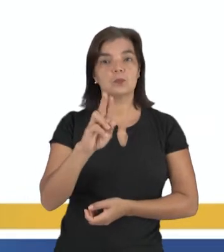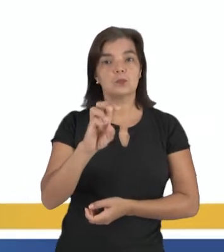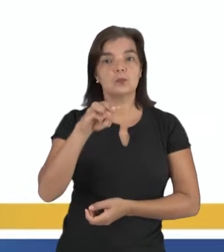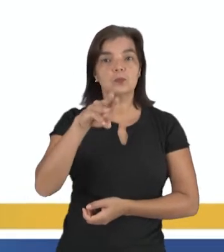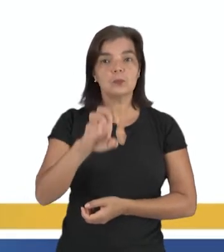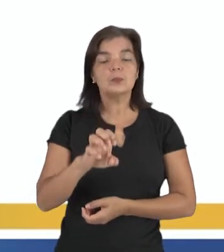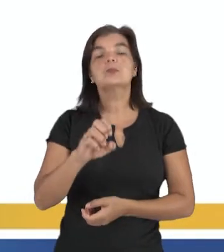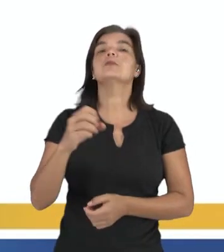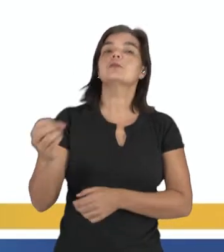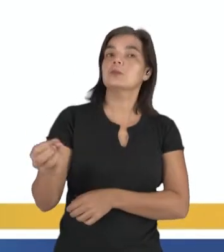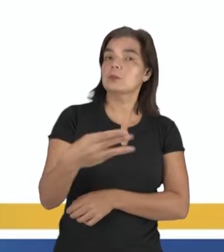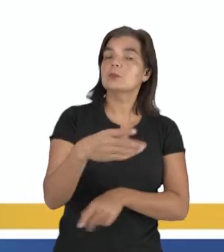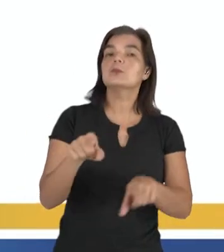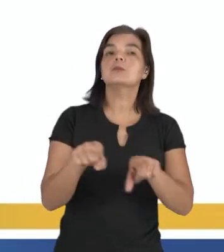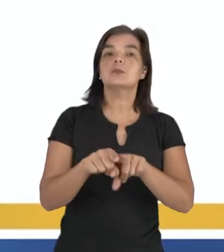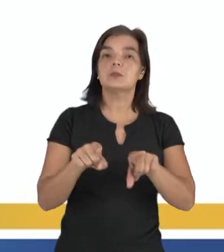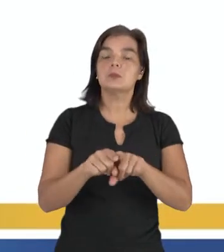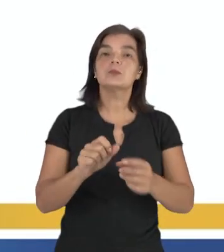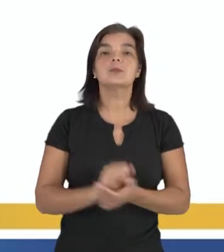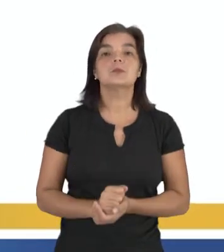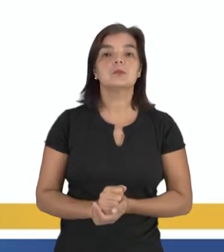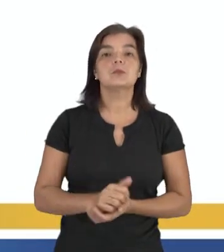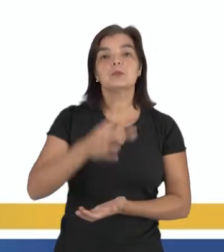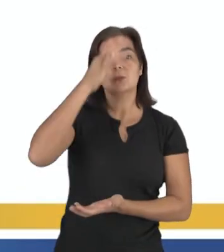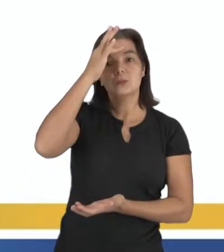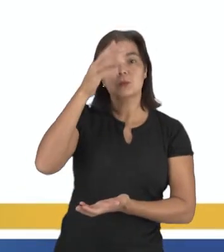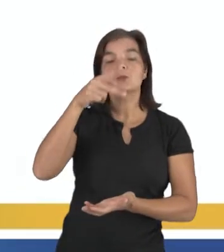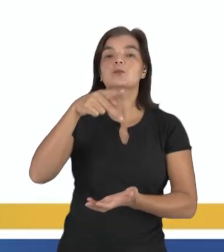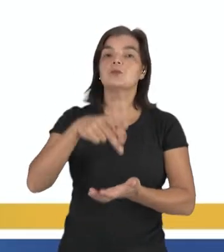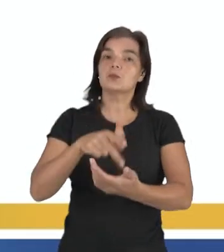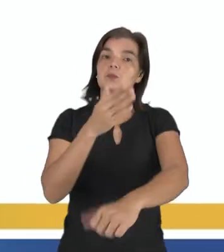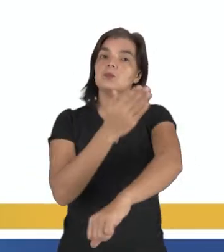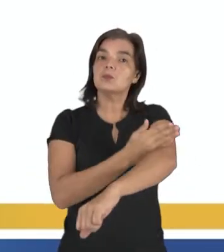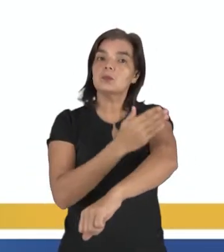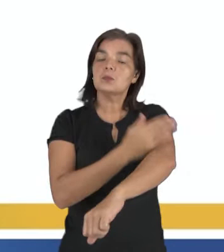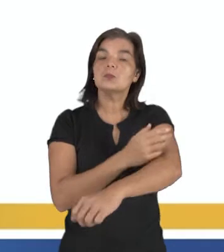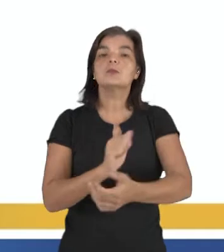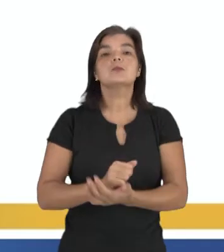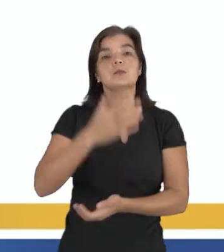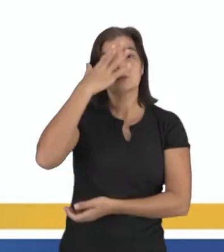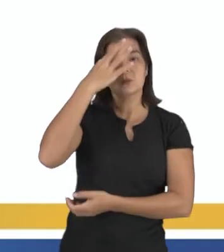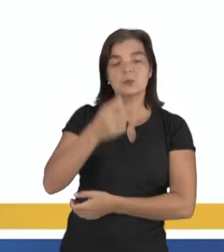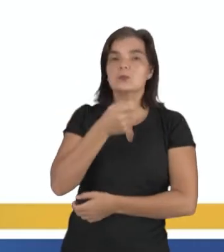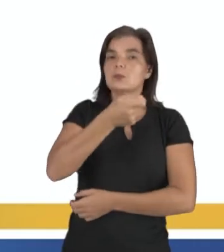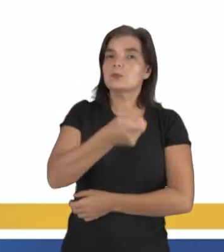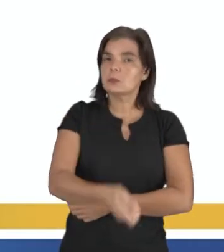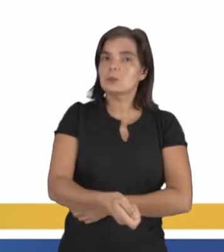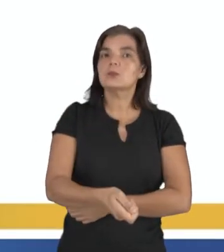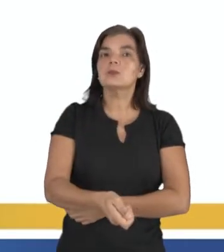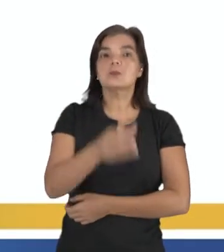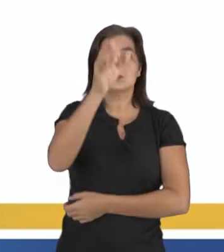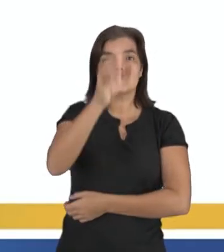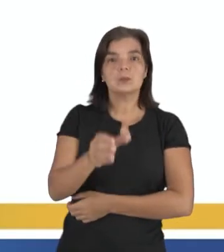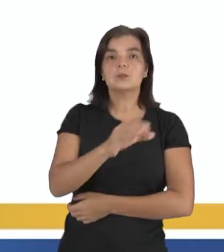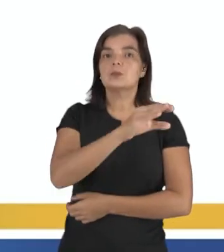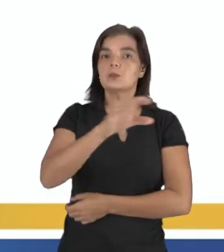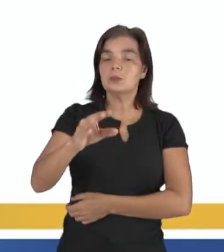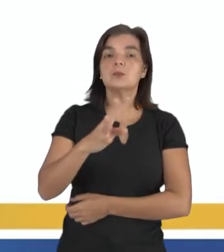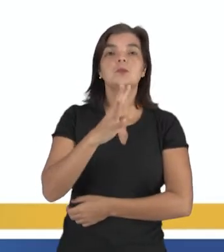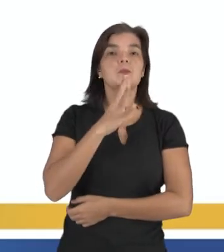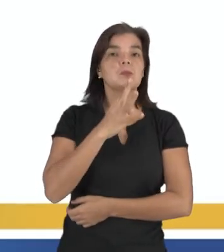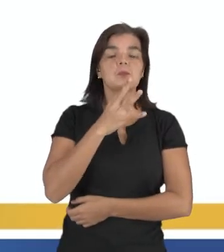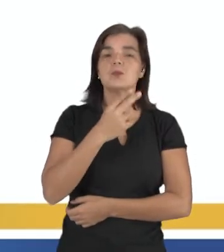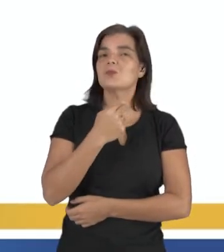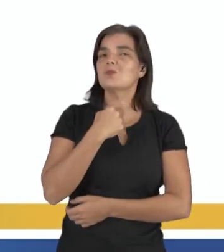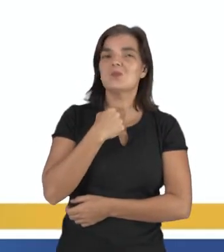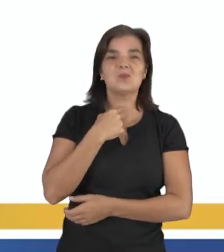contexto moderno, numa reação ao dogmatismo medieval, em que afirmava a autoridade dos padres, aquele conhecimento que não